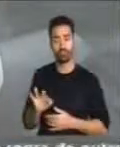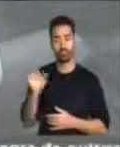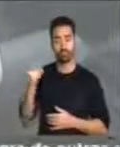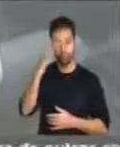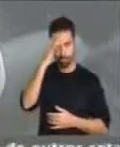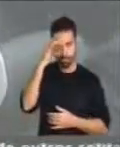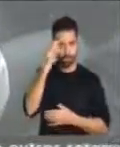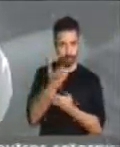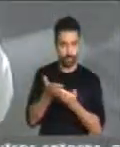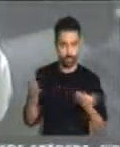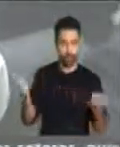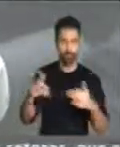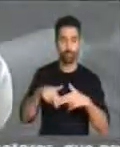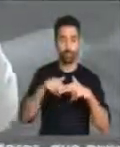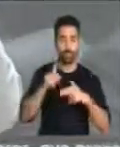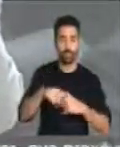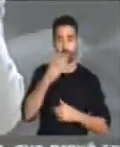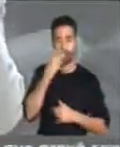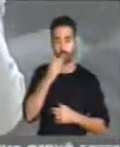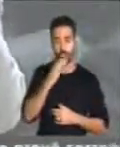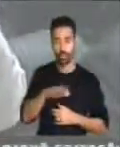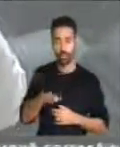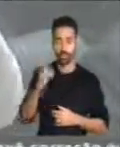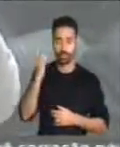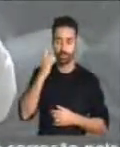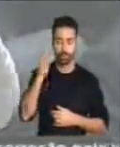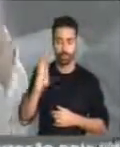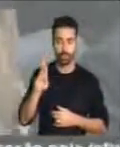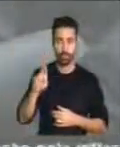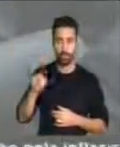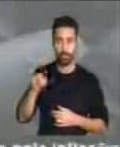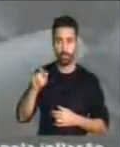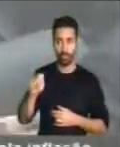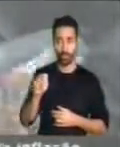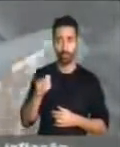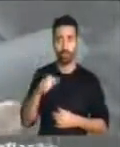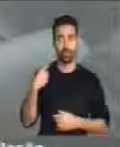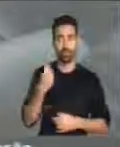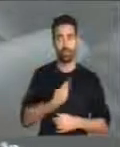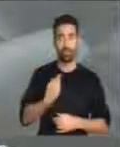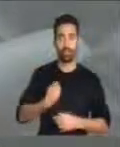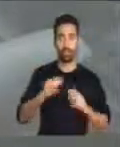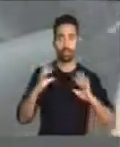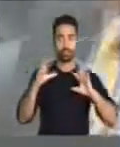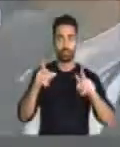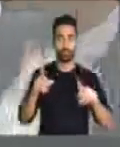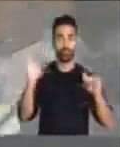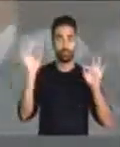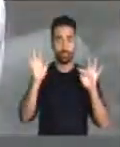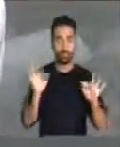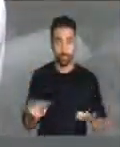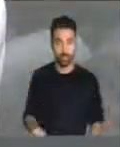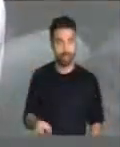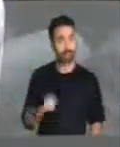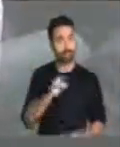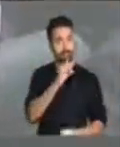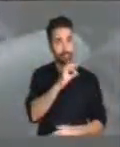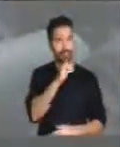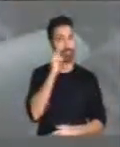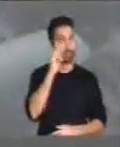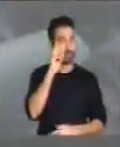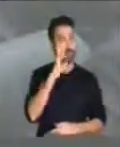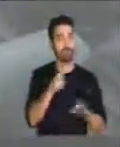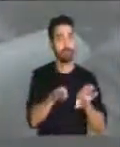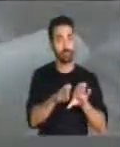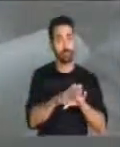essas crianças da primeira infância. Deputada Bruna Furlan, estamos todas felizes. Vossa Excelência, que também foi para